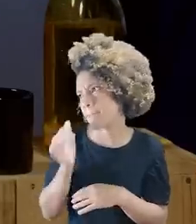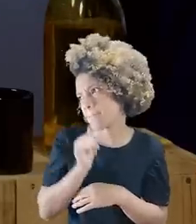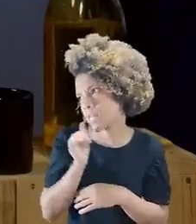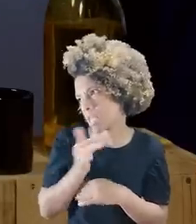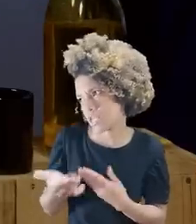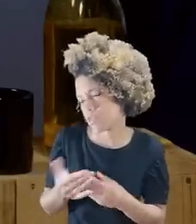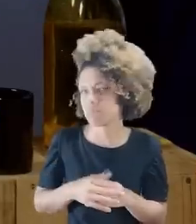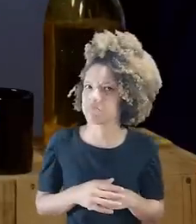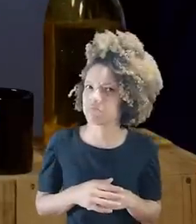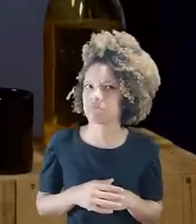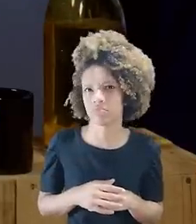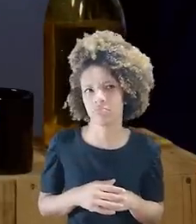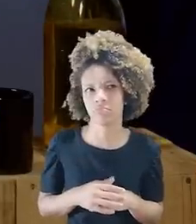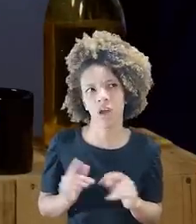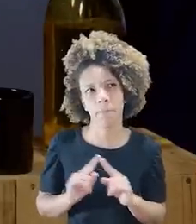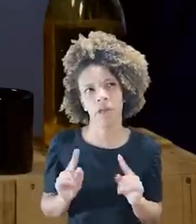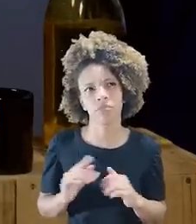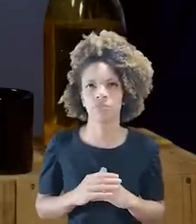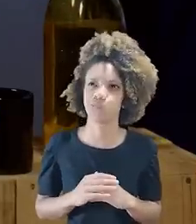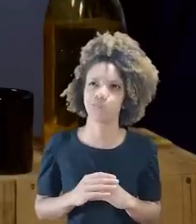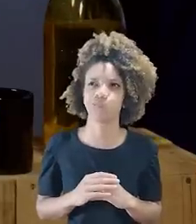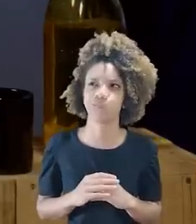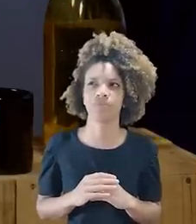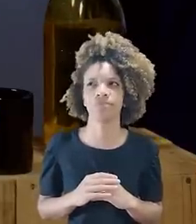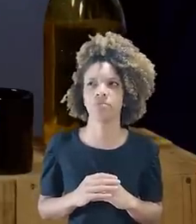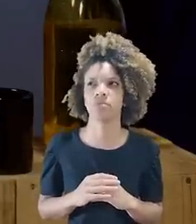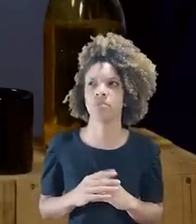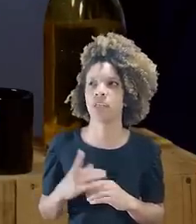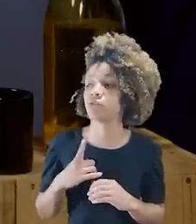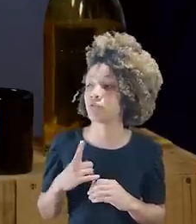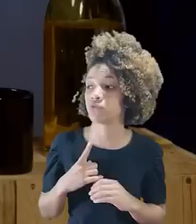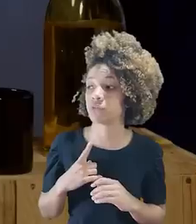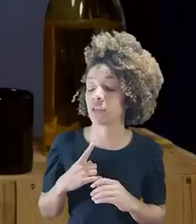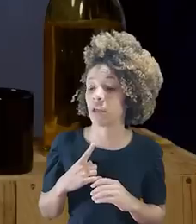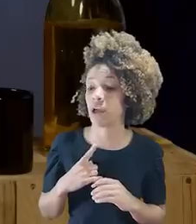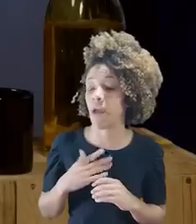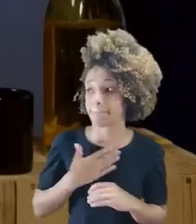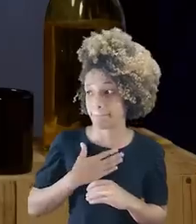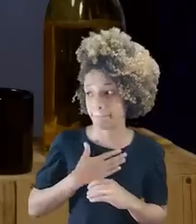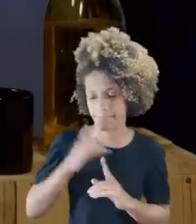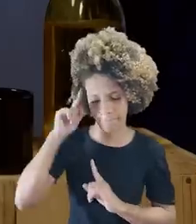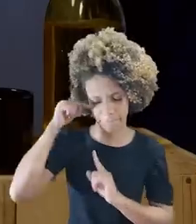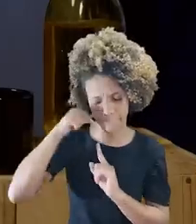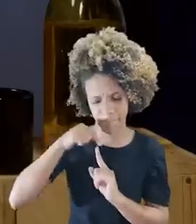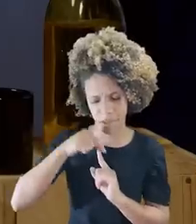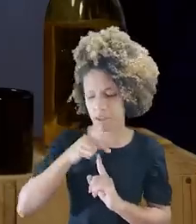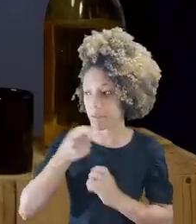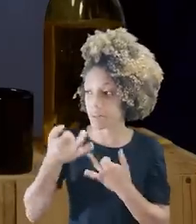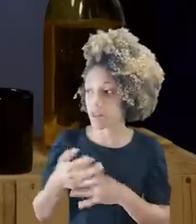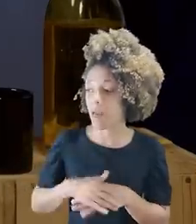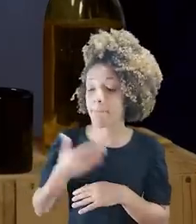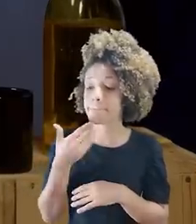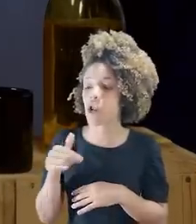né mas eu acho que eh tinha a minha intuição lá dentro me falava que era a